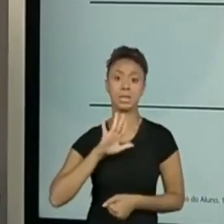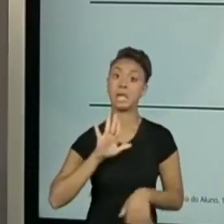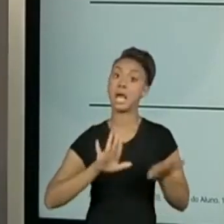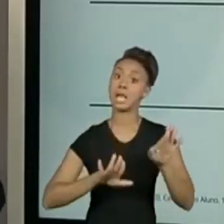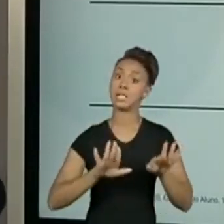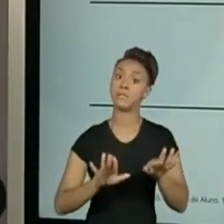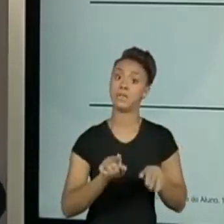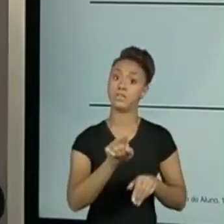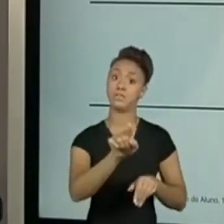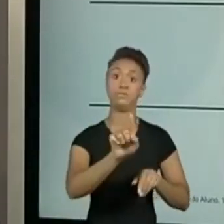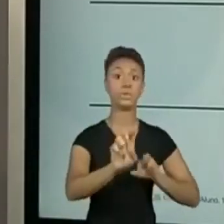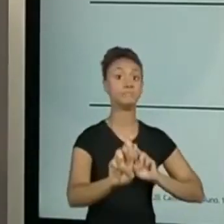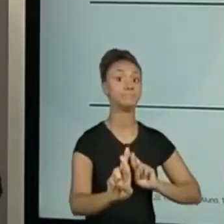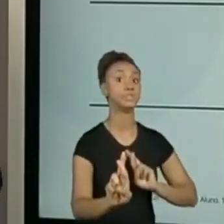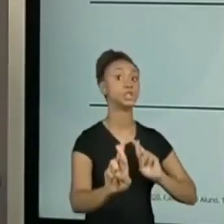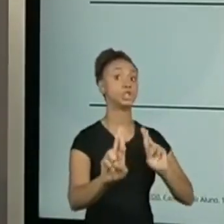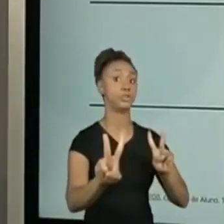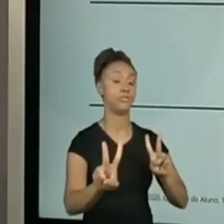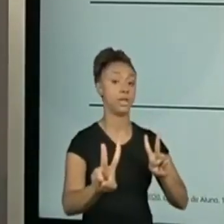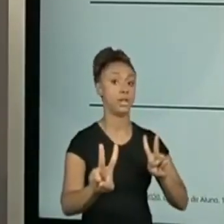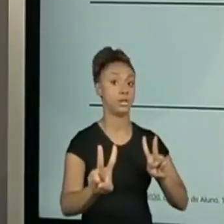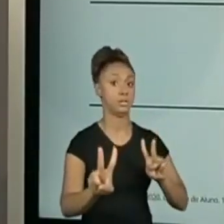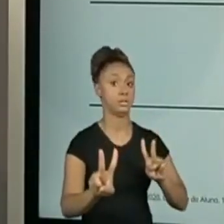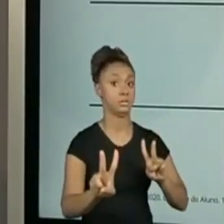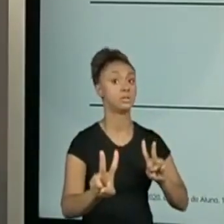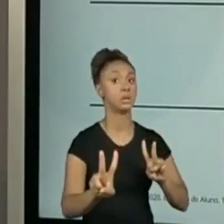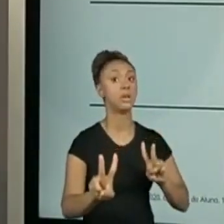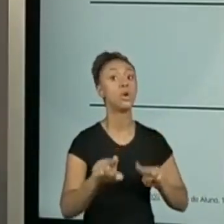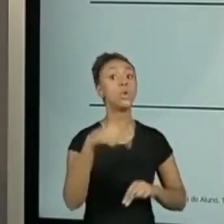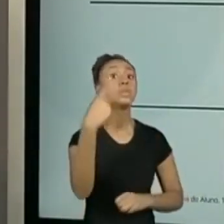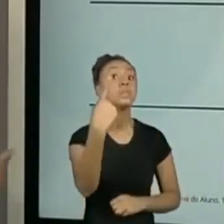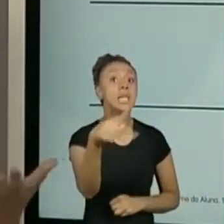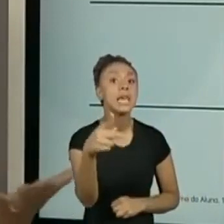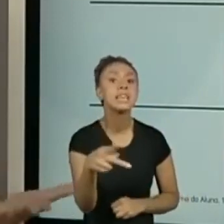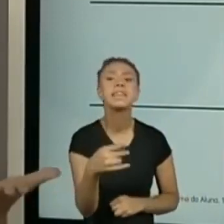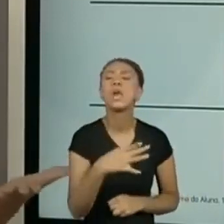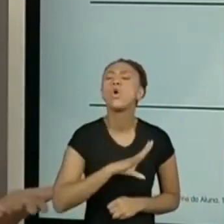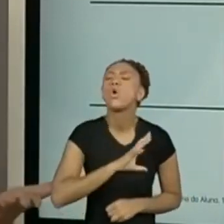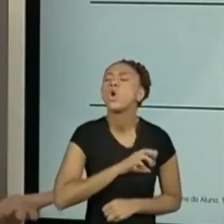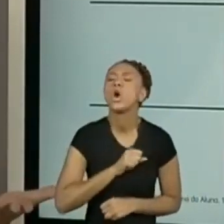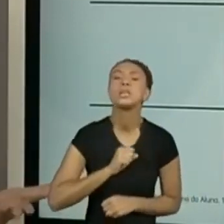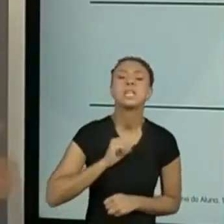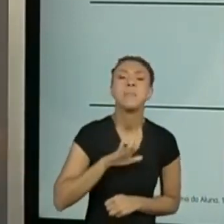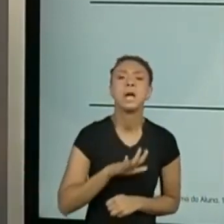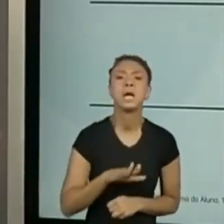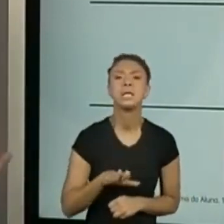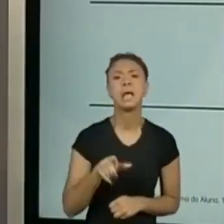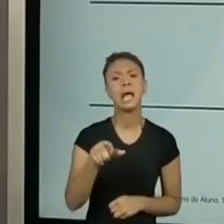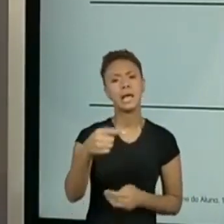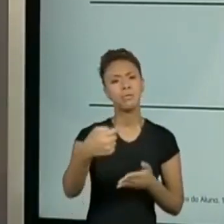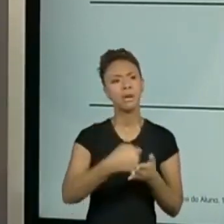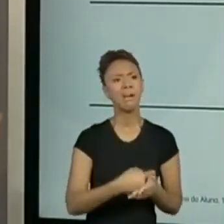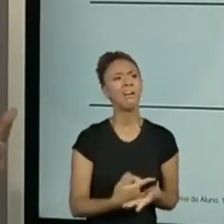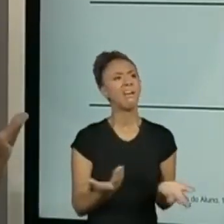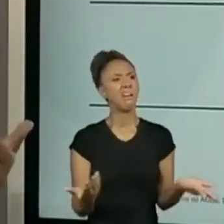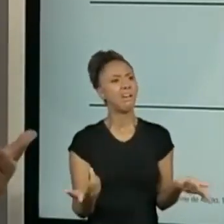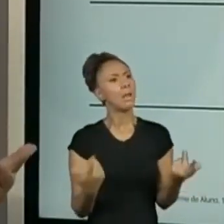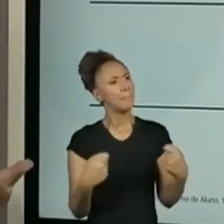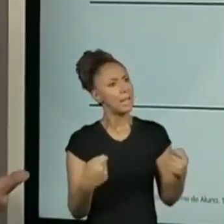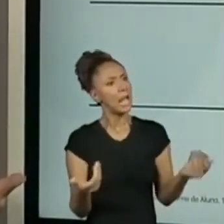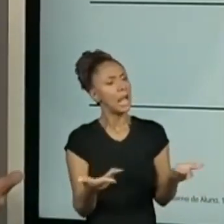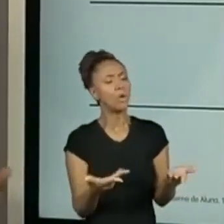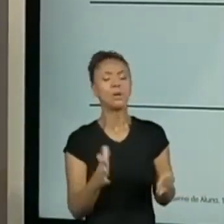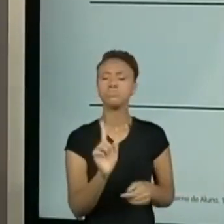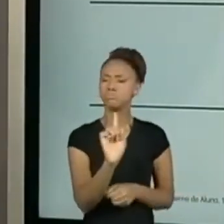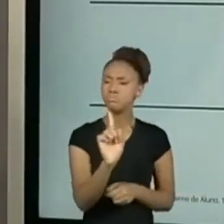seu. Você vai escrever o seu brinquedo preferido. Pro, preciso fazer isso agora? Não, você pode acompanhar